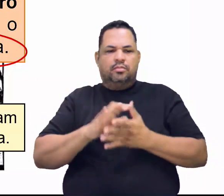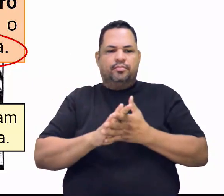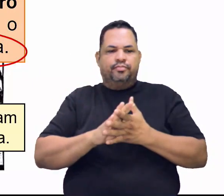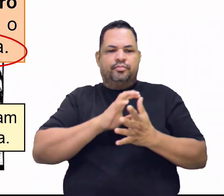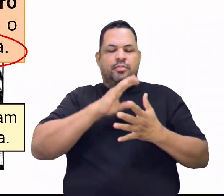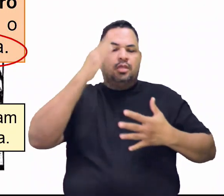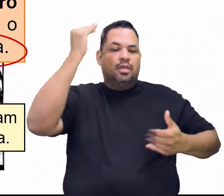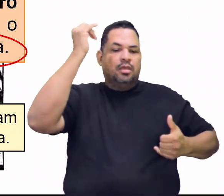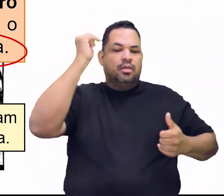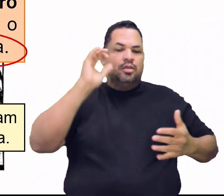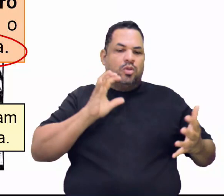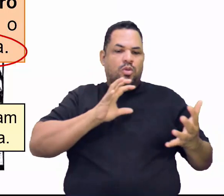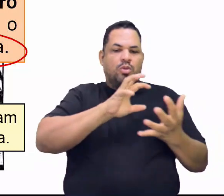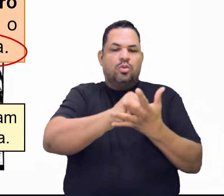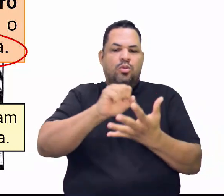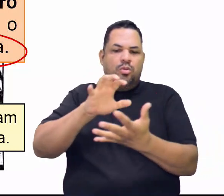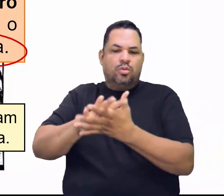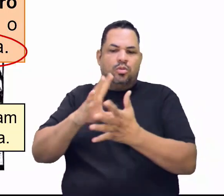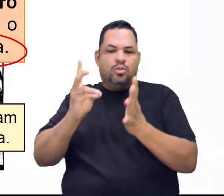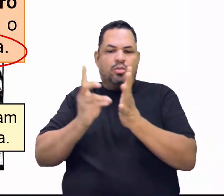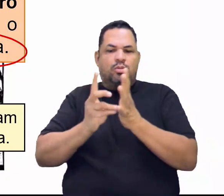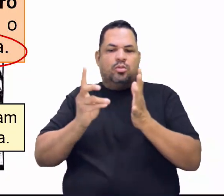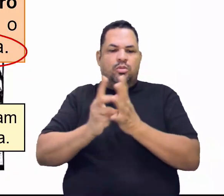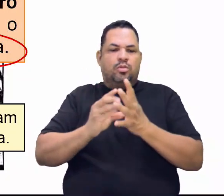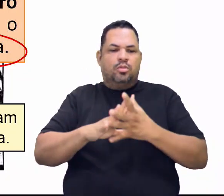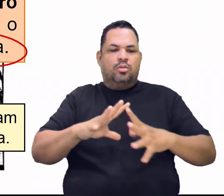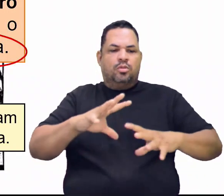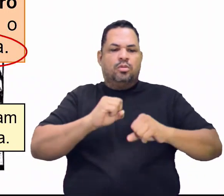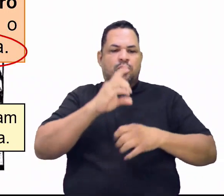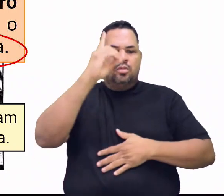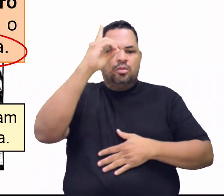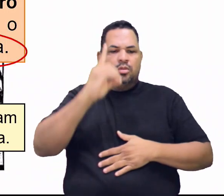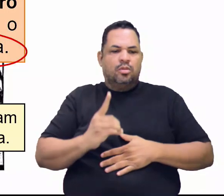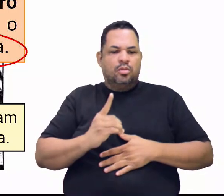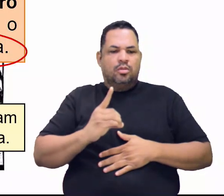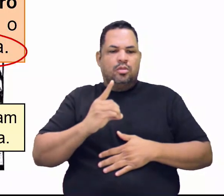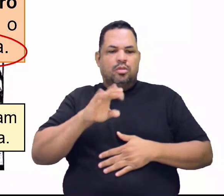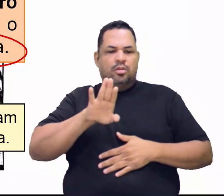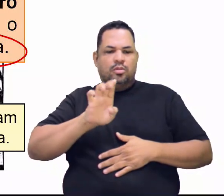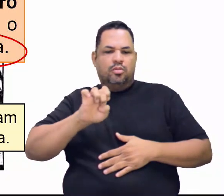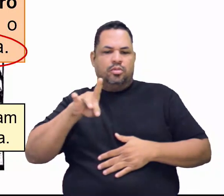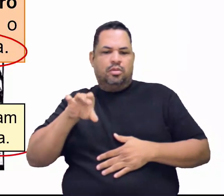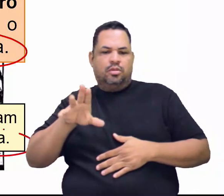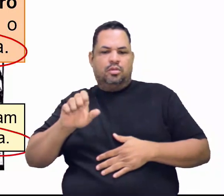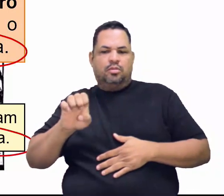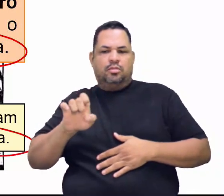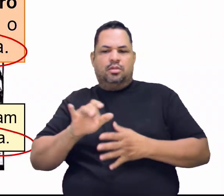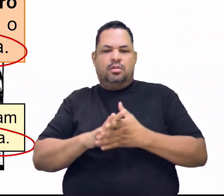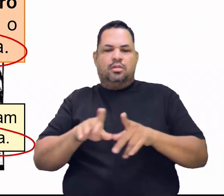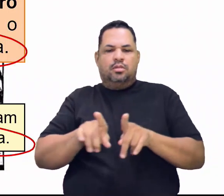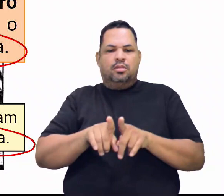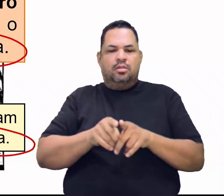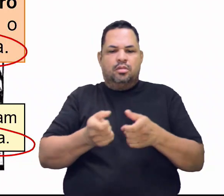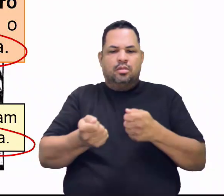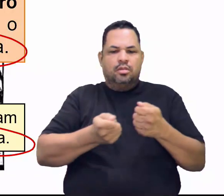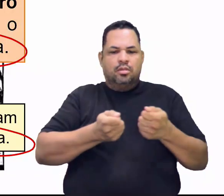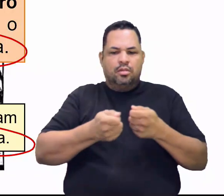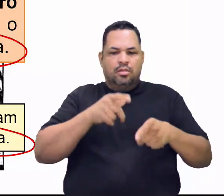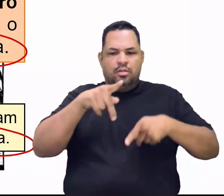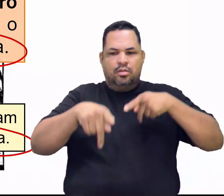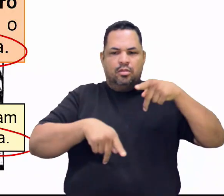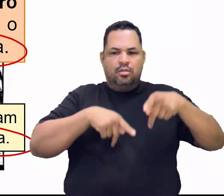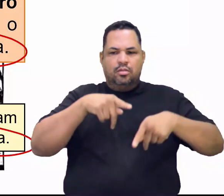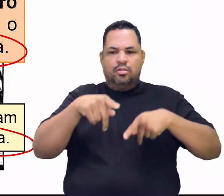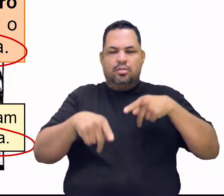espanhóis, eles conquistaram o território aos indígenas, adquiriram o direito da encomenda e tiveram ali o controle